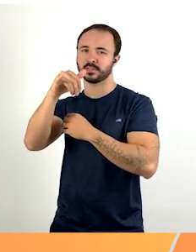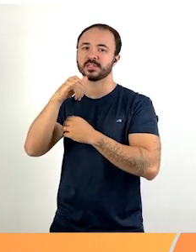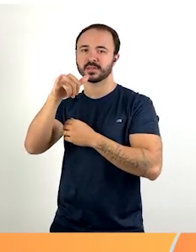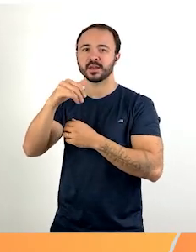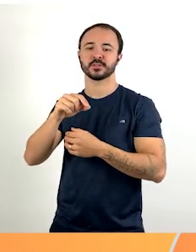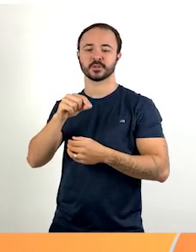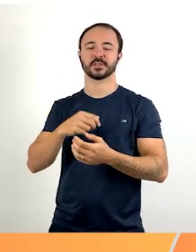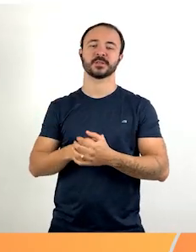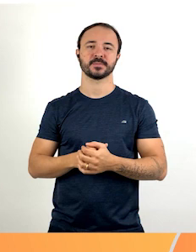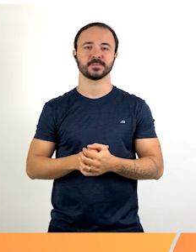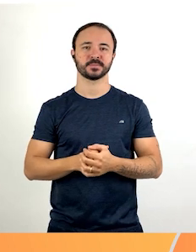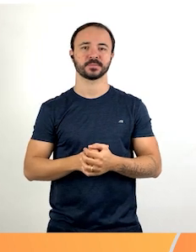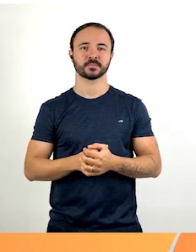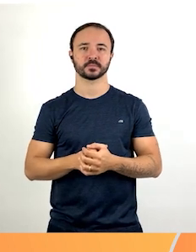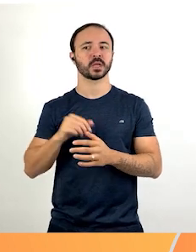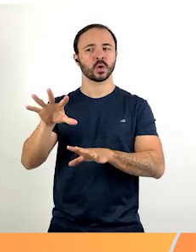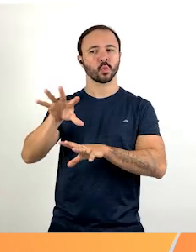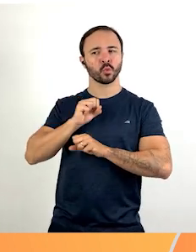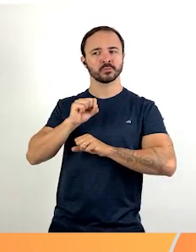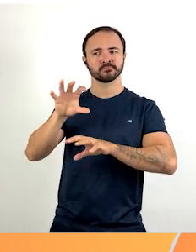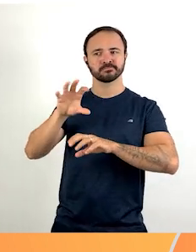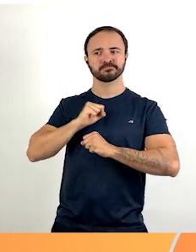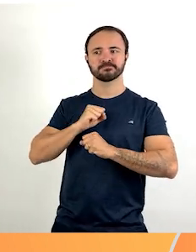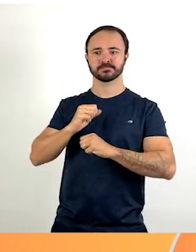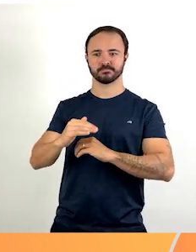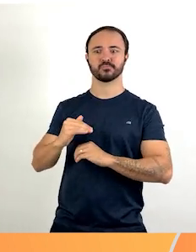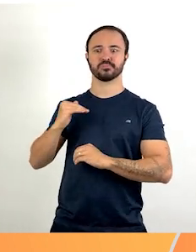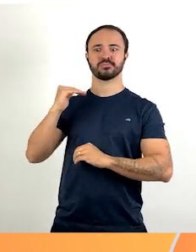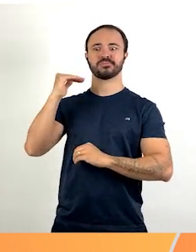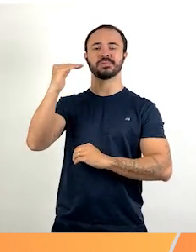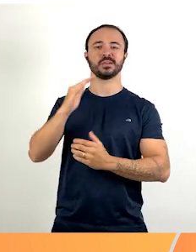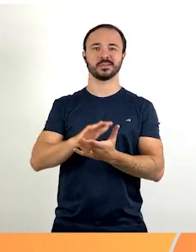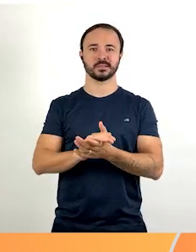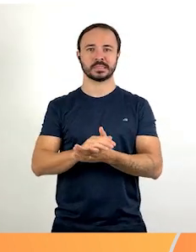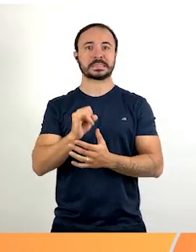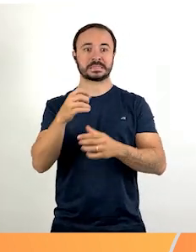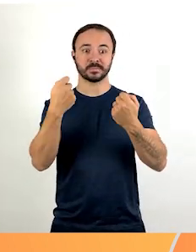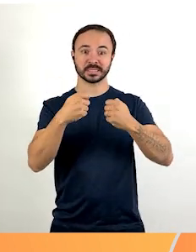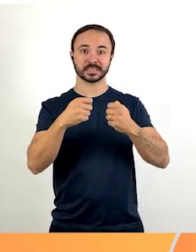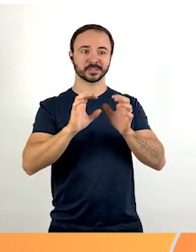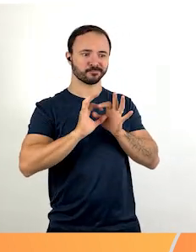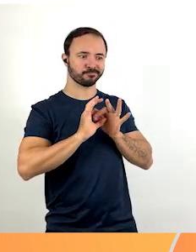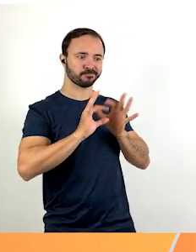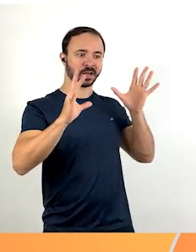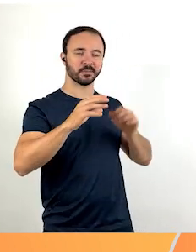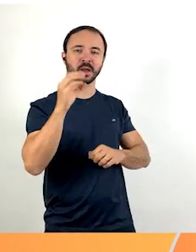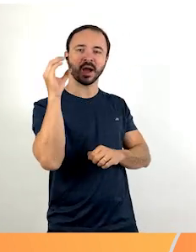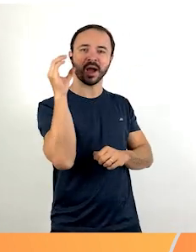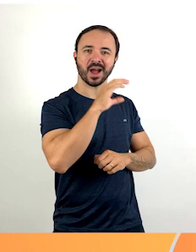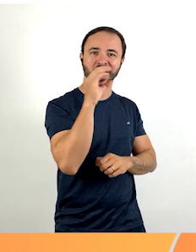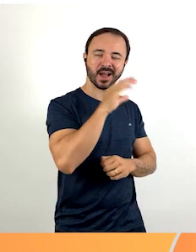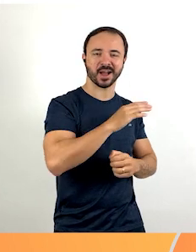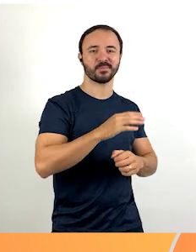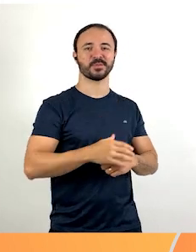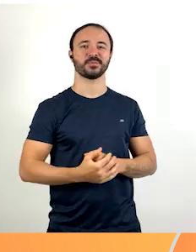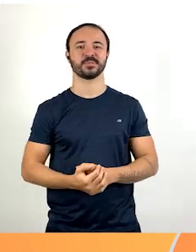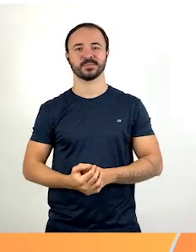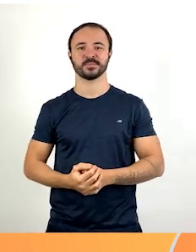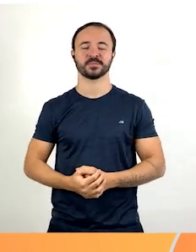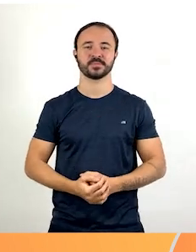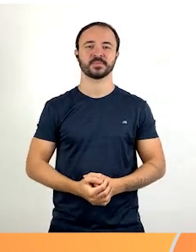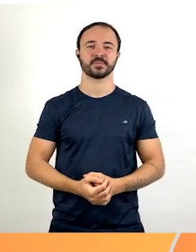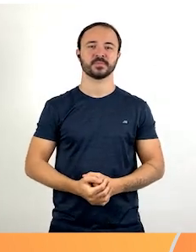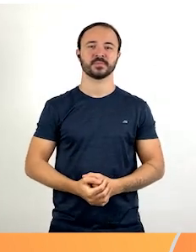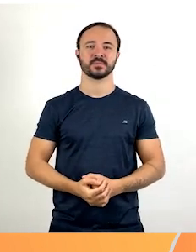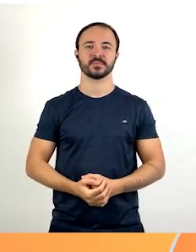em um circuito que tem grandes quantidades de cargas elétricas, liberando-as rapidamente quando solicitados. Aqui nós temos o símbolo